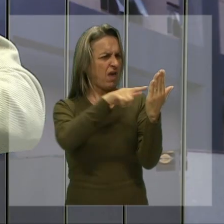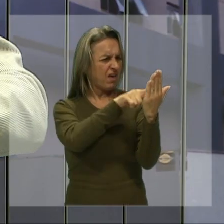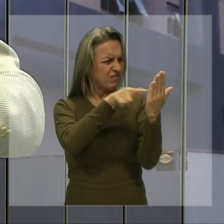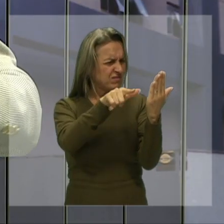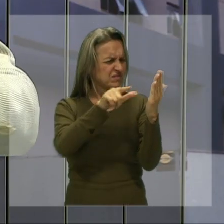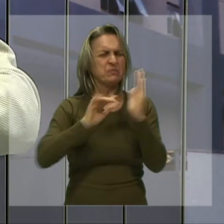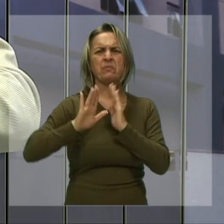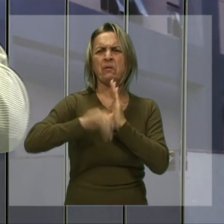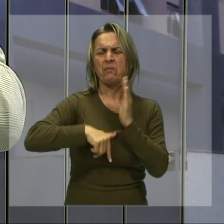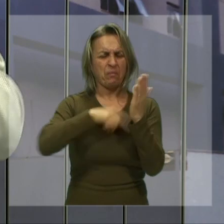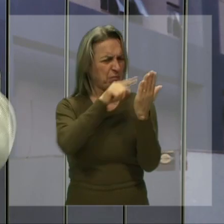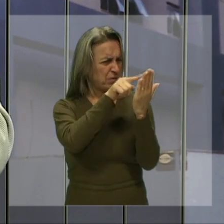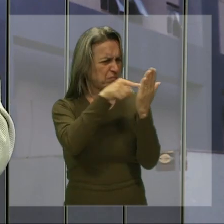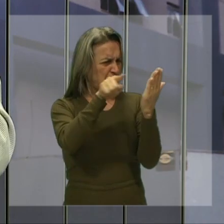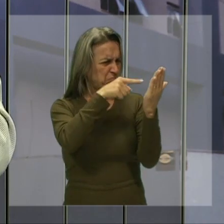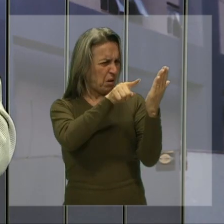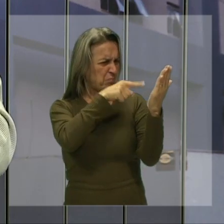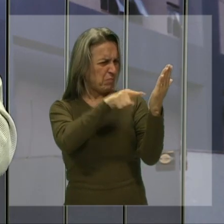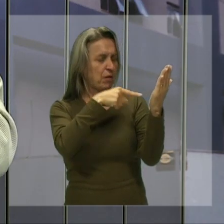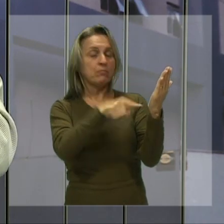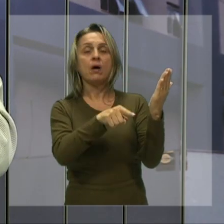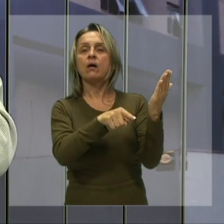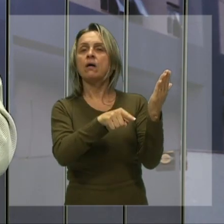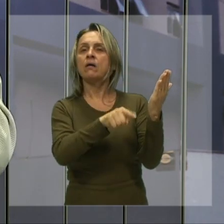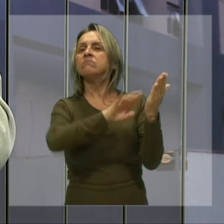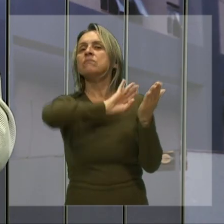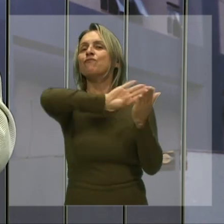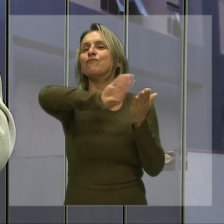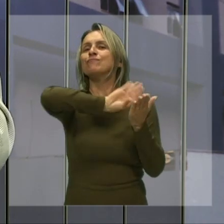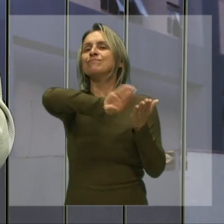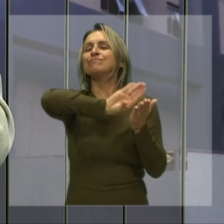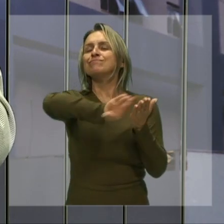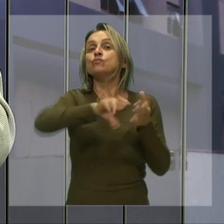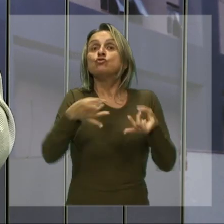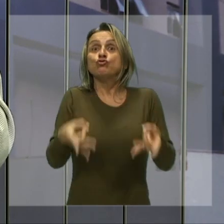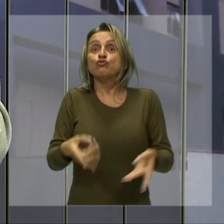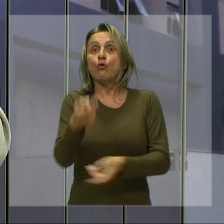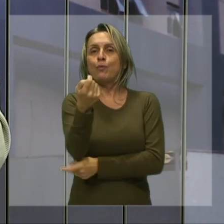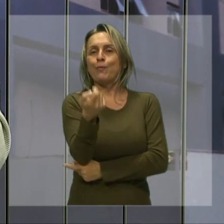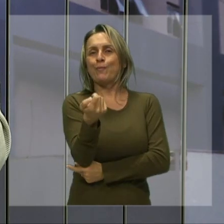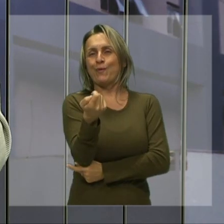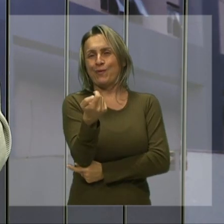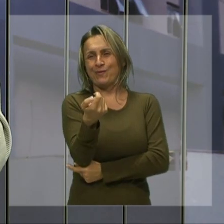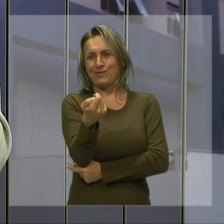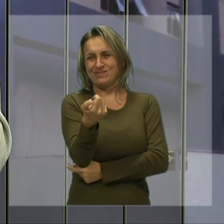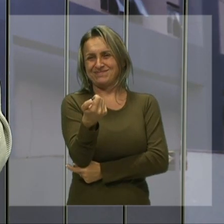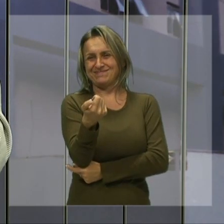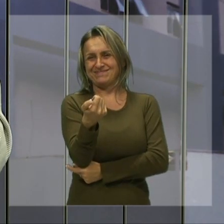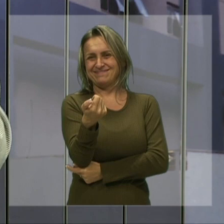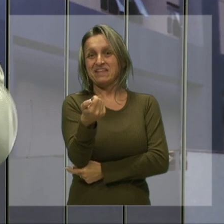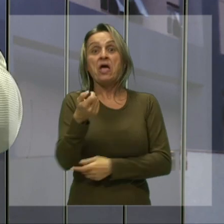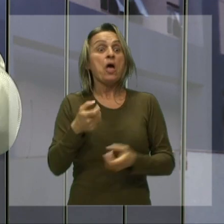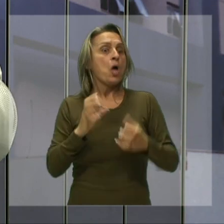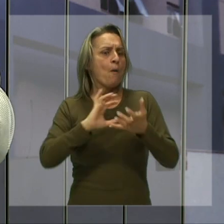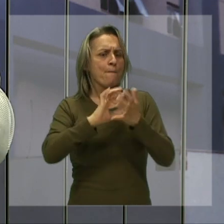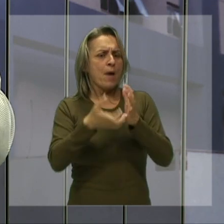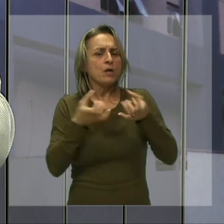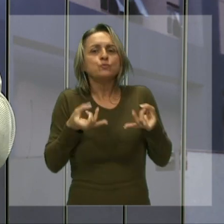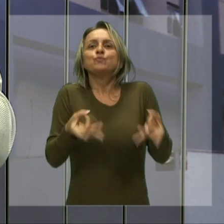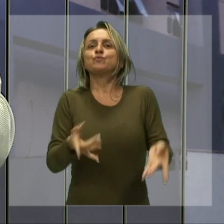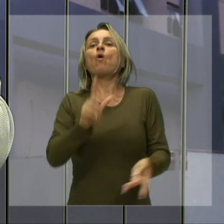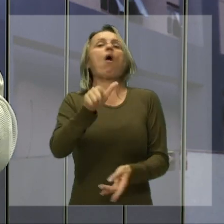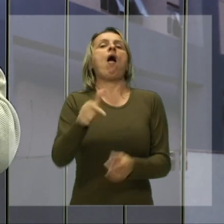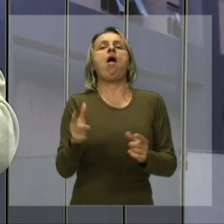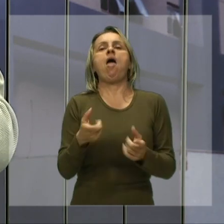corrupção, esse não por isso, esse não por aquilo. Sobraram poucos partidos, e os poucos partidos que sobraram eram partidos pequenos. E aí você